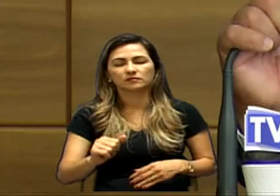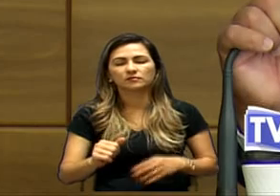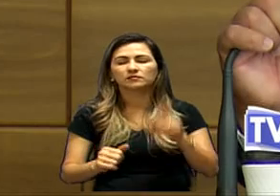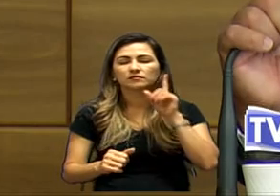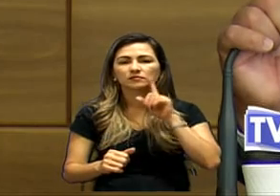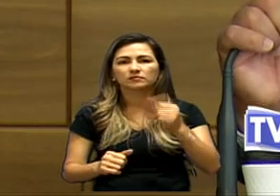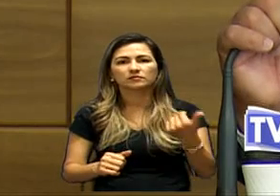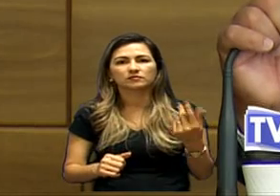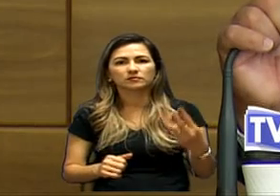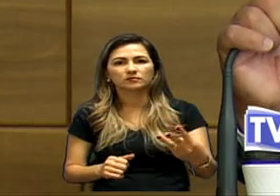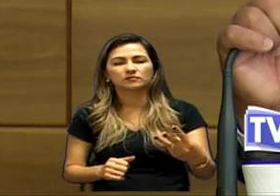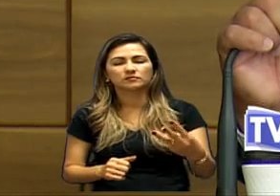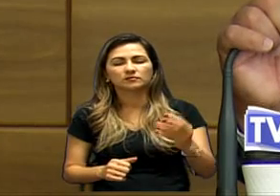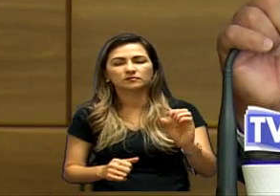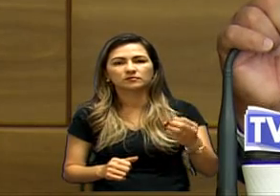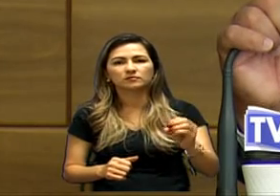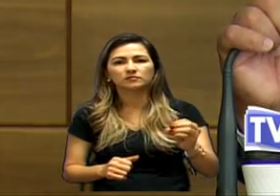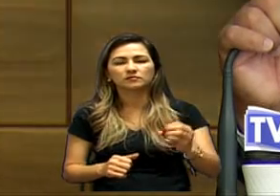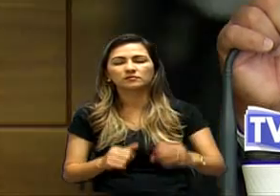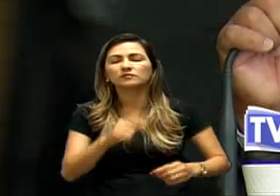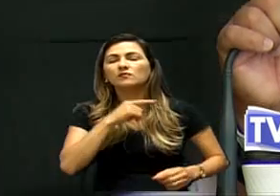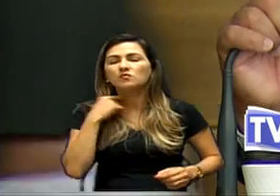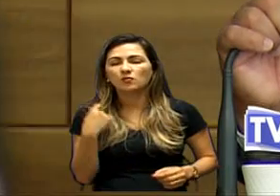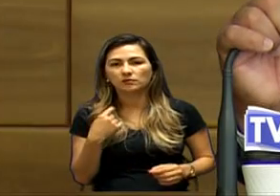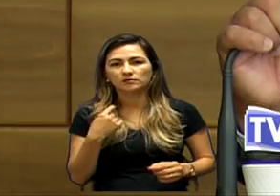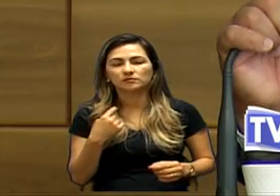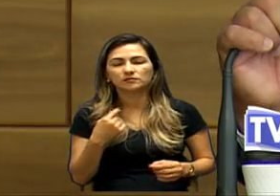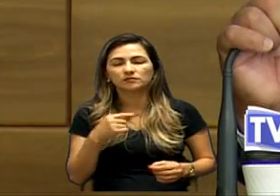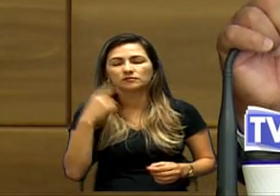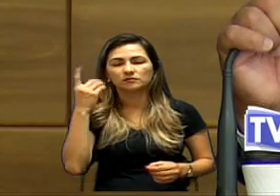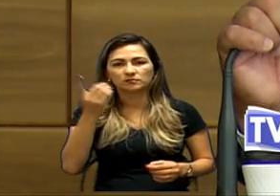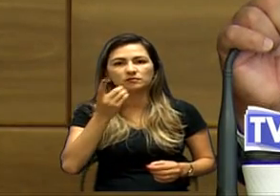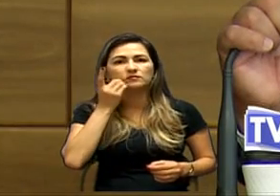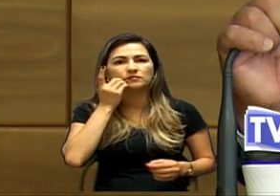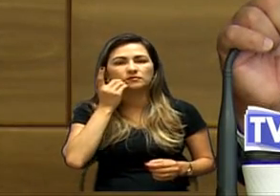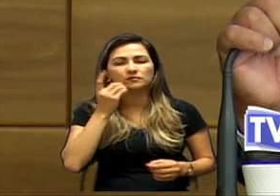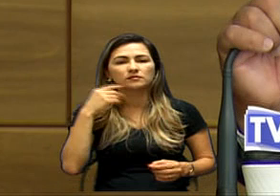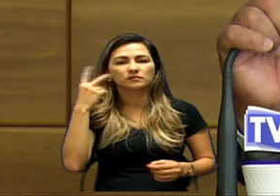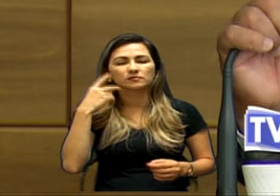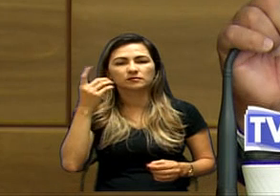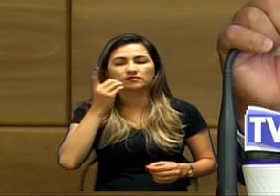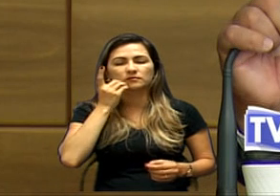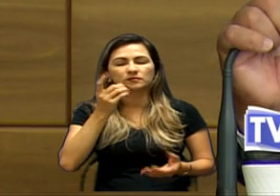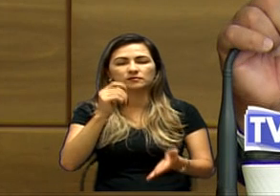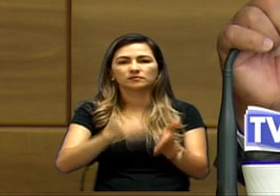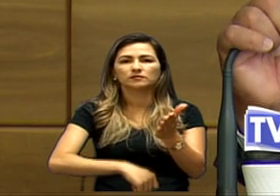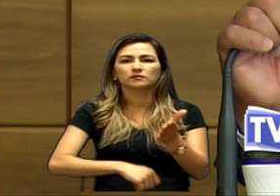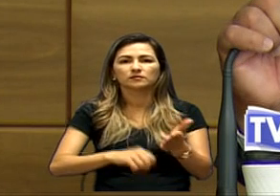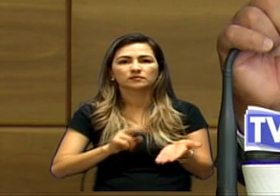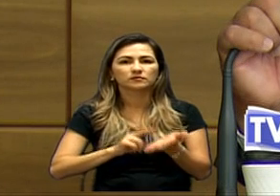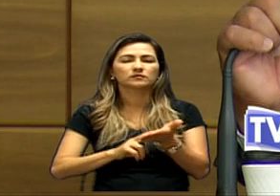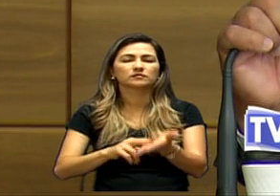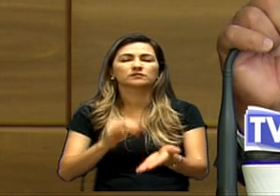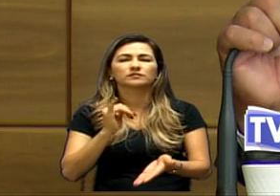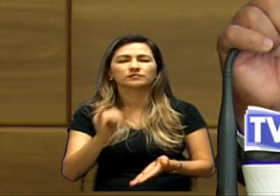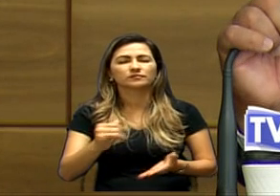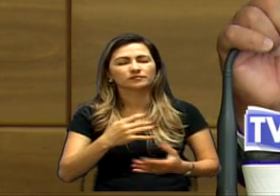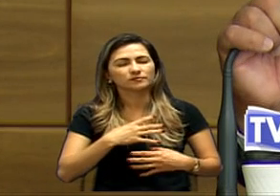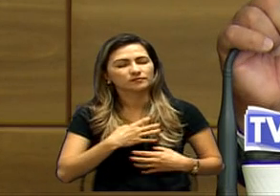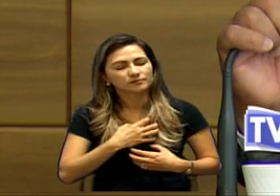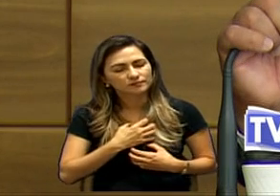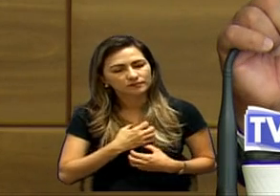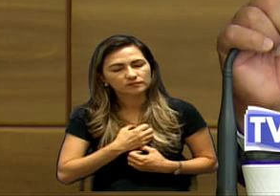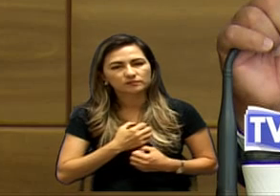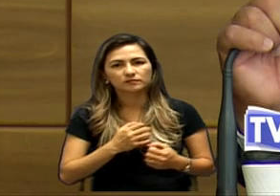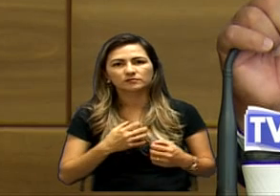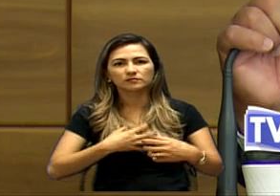vereador Fernando Dini. Votos e congratulações com Luísa Gonçalves pela passagem da sua data natalícia, comemorada